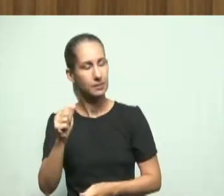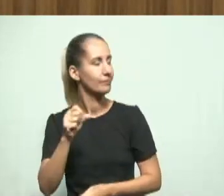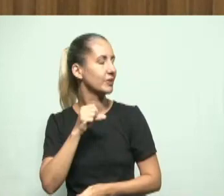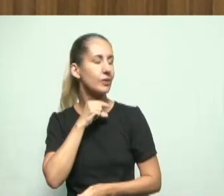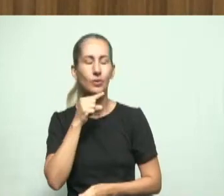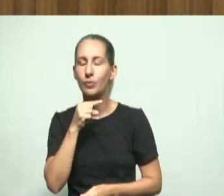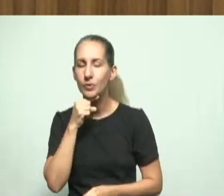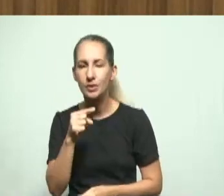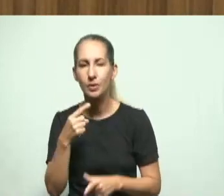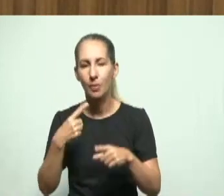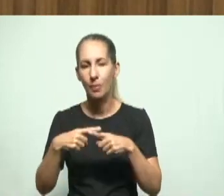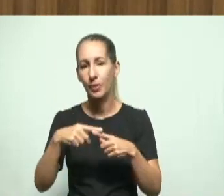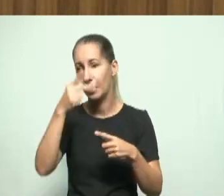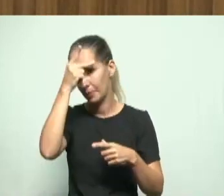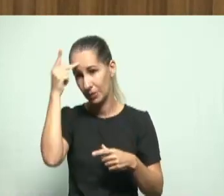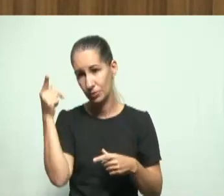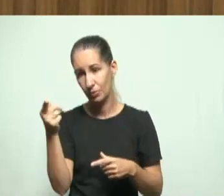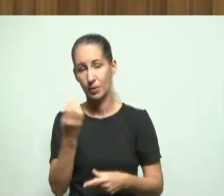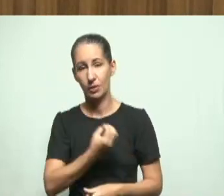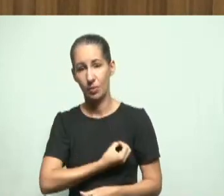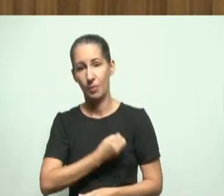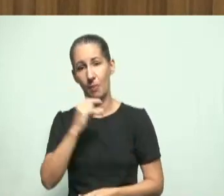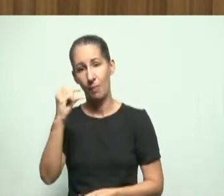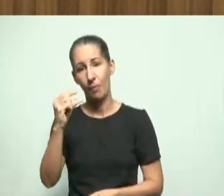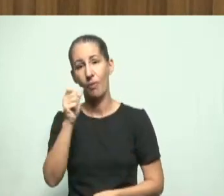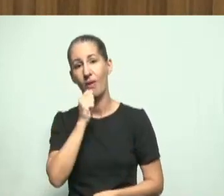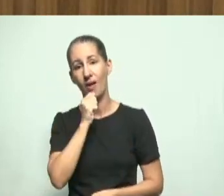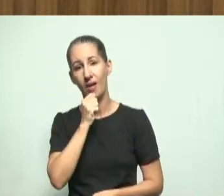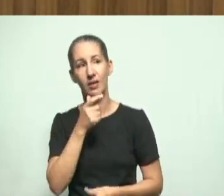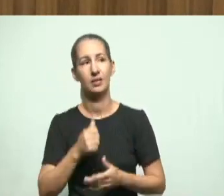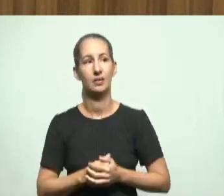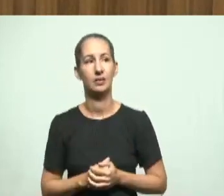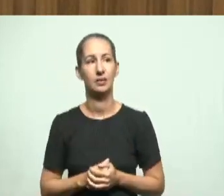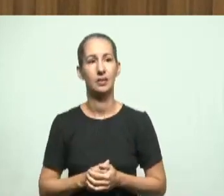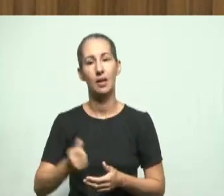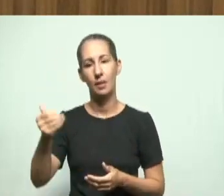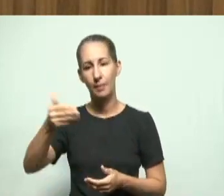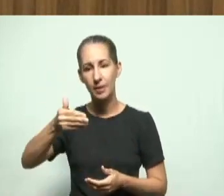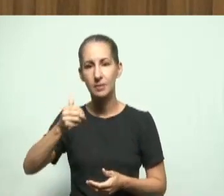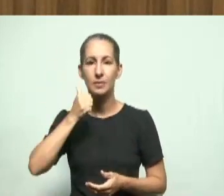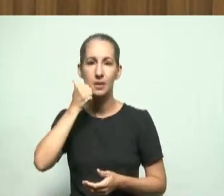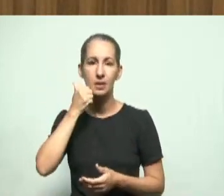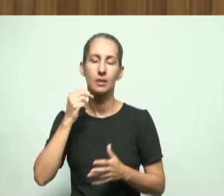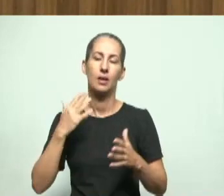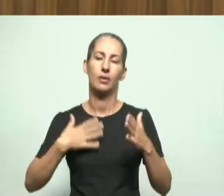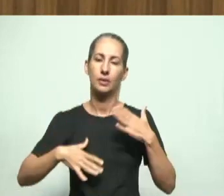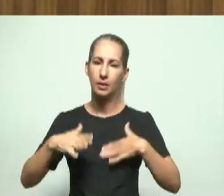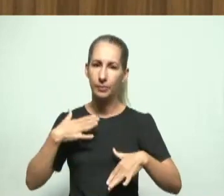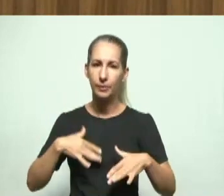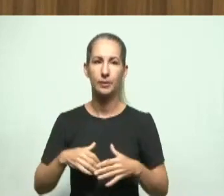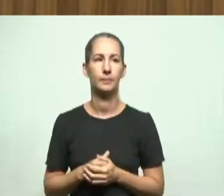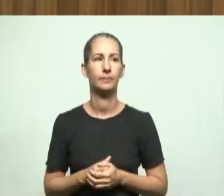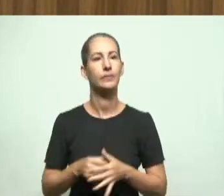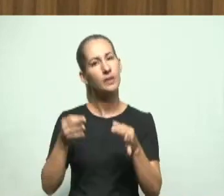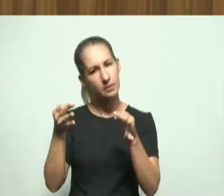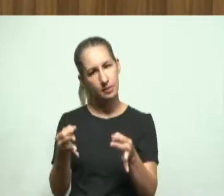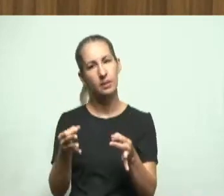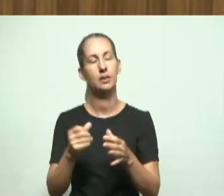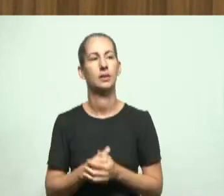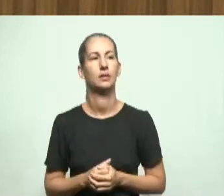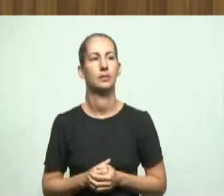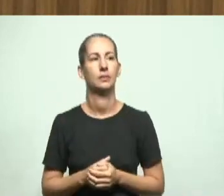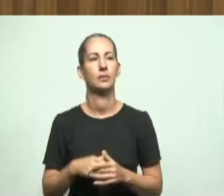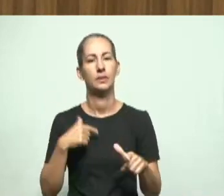é dito que não tem pessoas suficientes. Porque, como tendo Participa Natal, as pessoas têm uma folga também. E é justo, né?